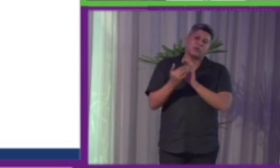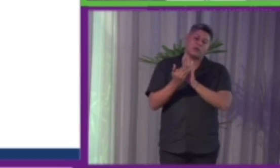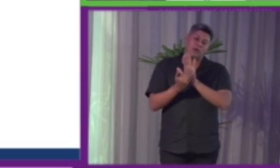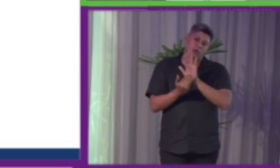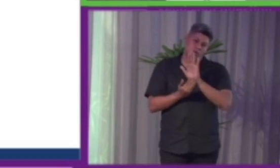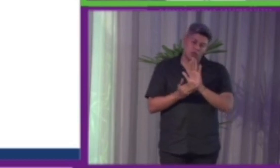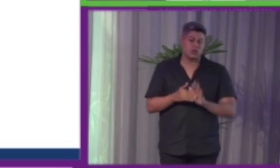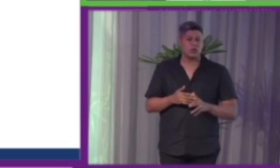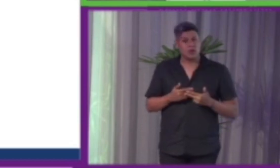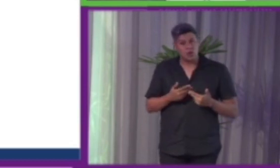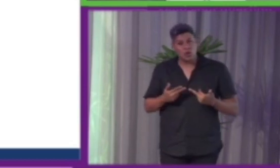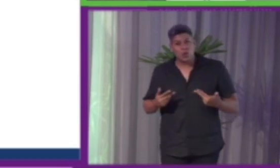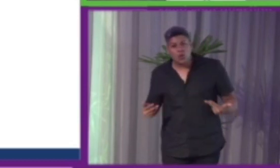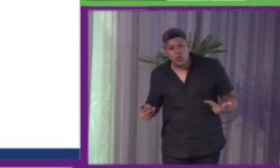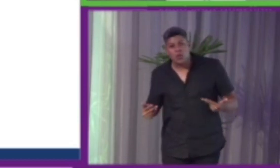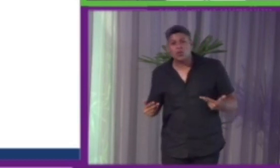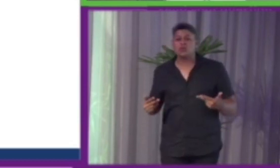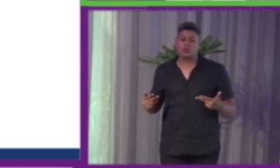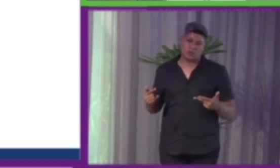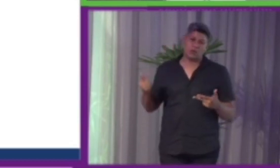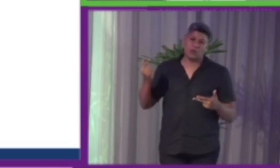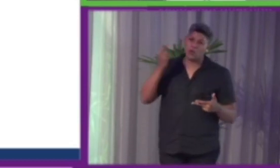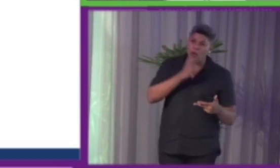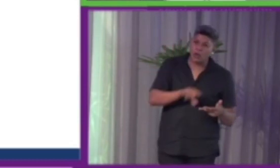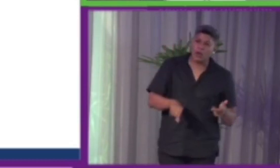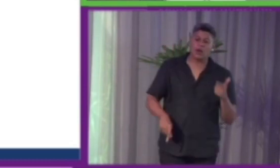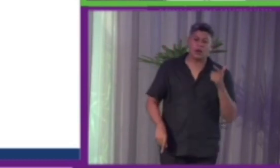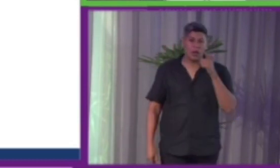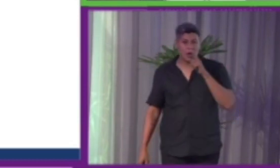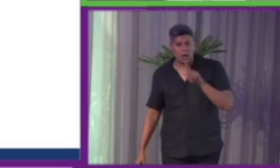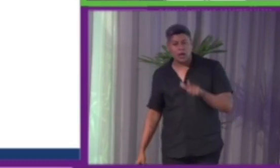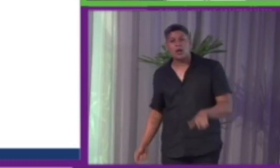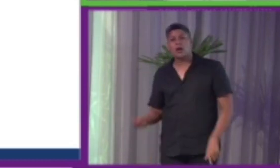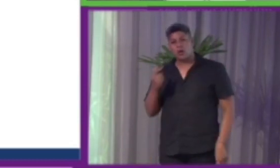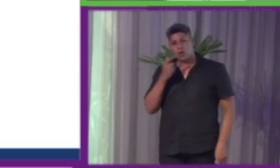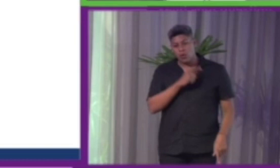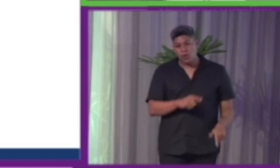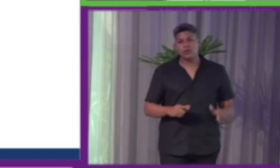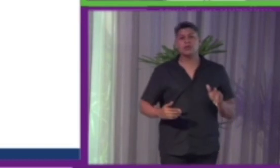uma situação ganha-ganha dos dois lados. A gente consegue ter dados